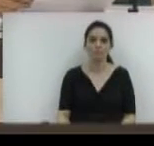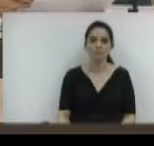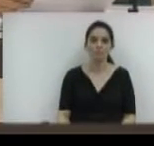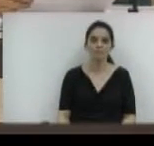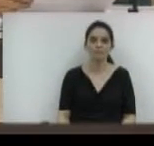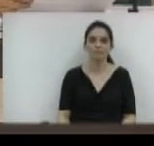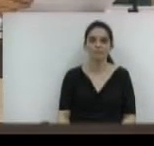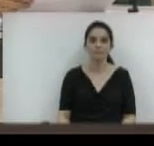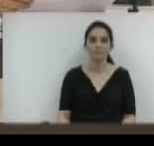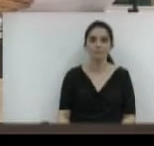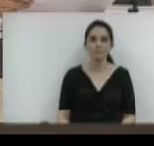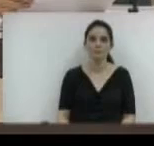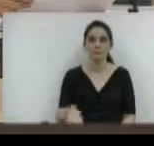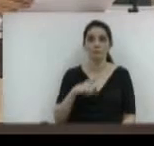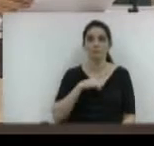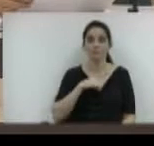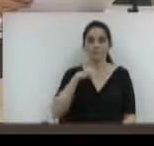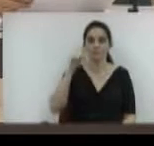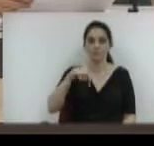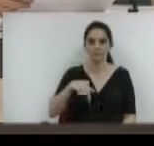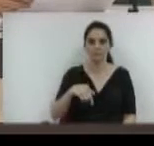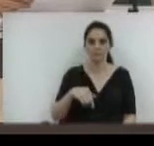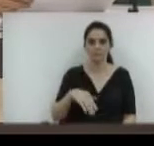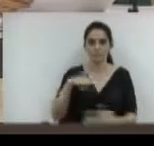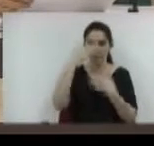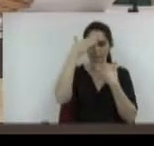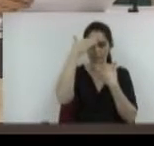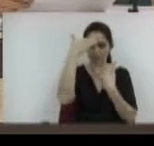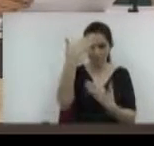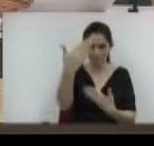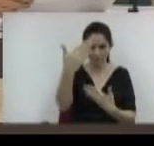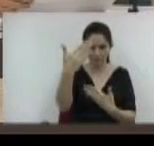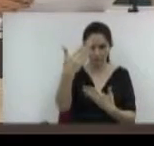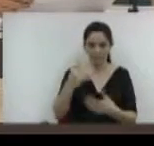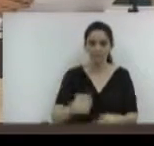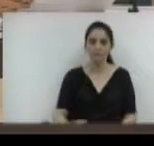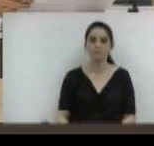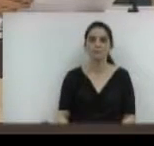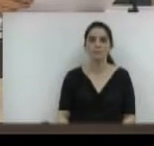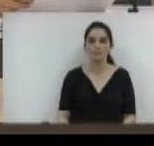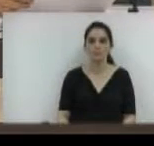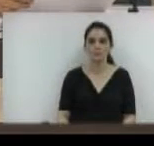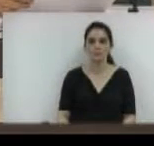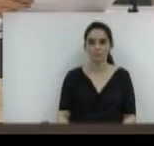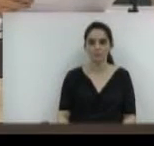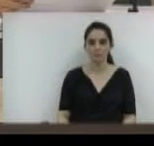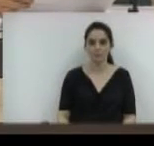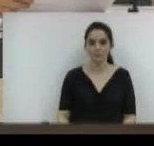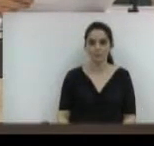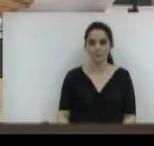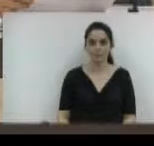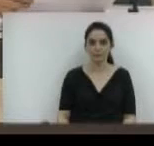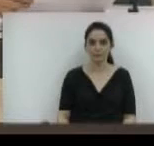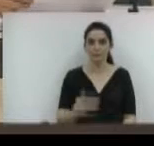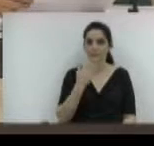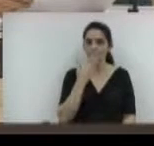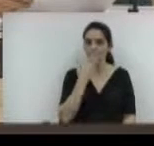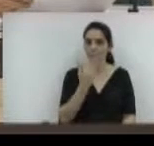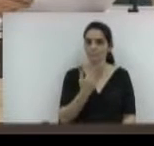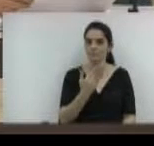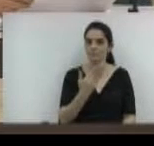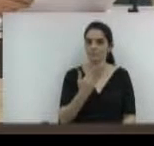Sendo o que havia para o momento, despedimos-nos agradecendo desde já a atenção e antecipando nossos protestos de elevada estima e